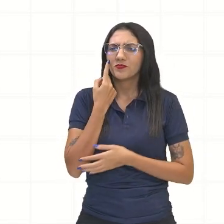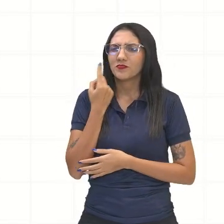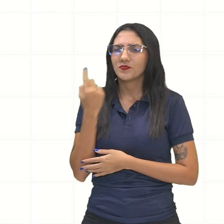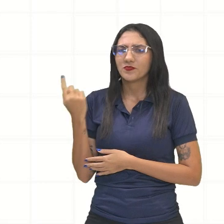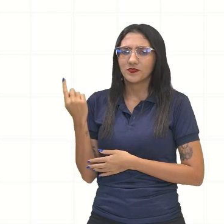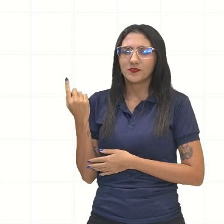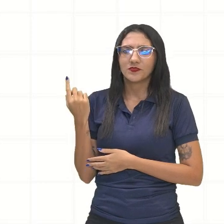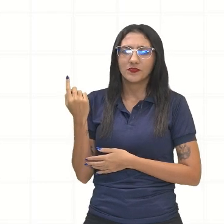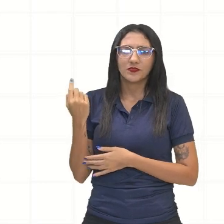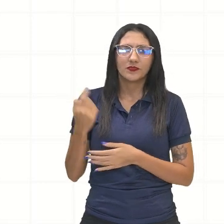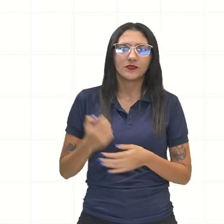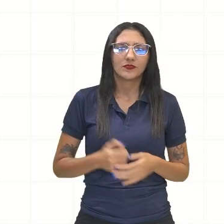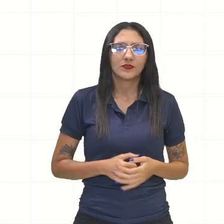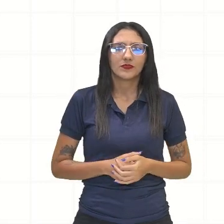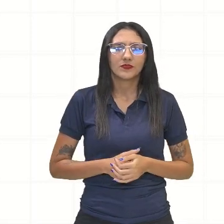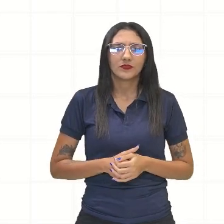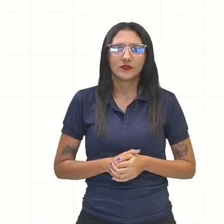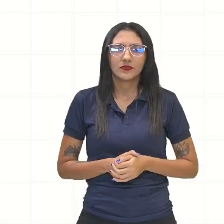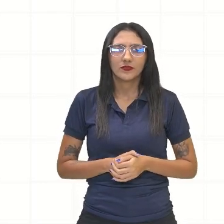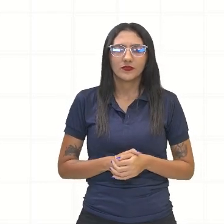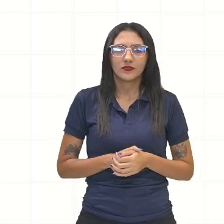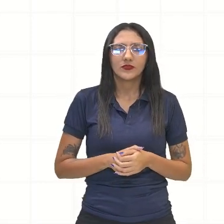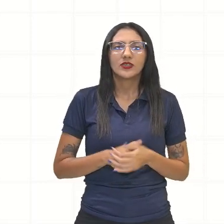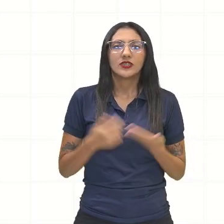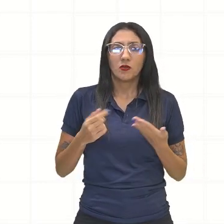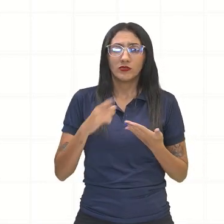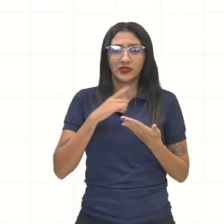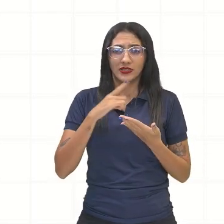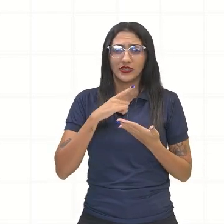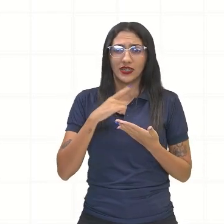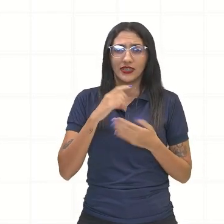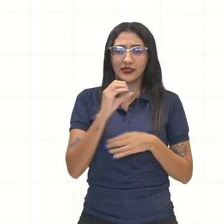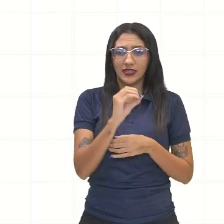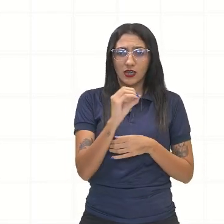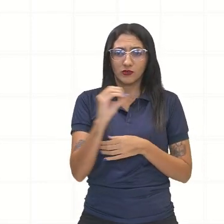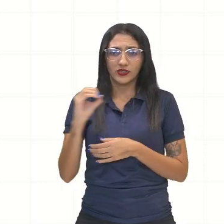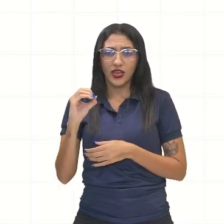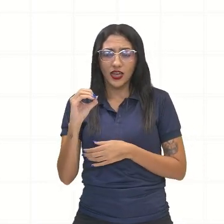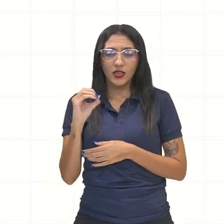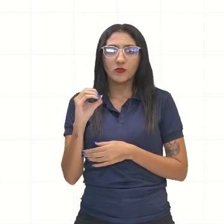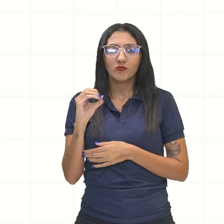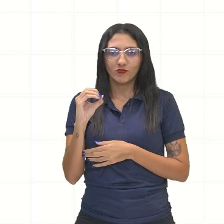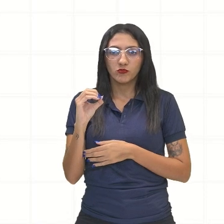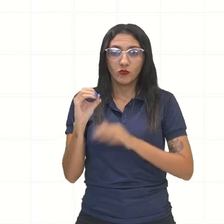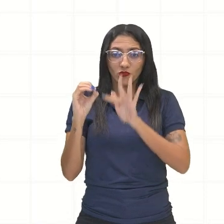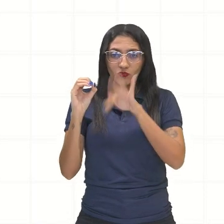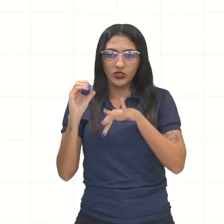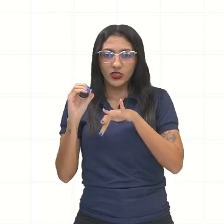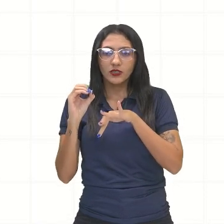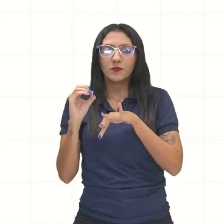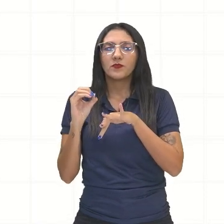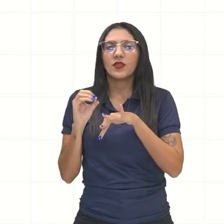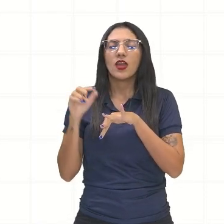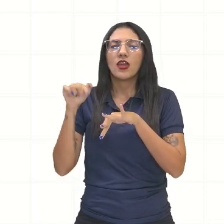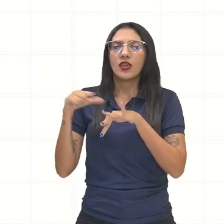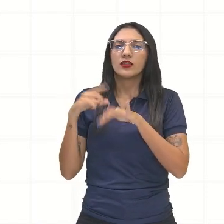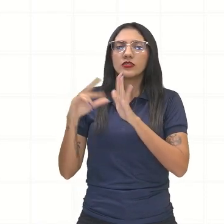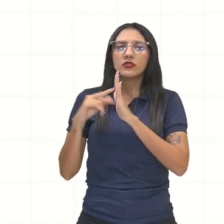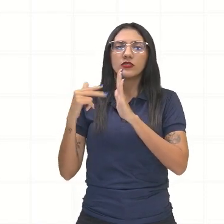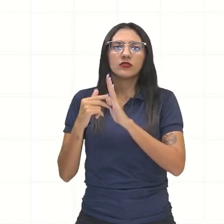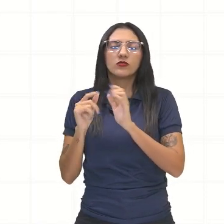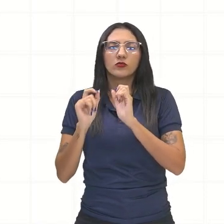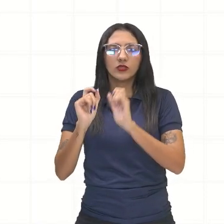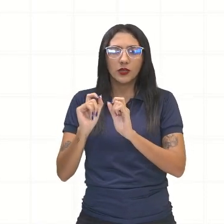1200. Terminou em 00. Não importa o númerozinho que está aqui na frente. Por quê? Ele vai me indicar o quê? O